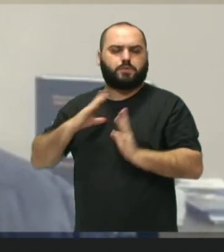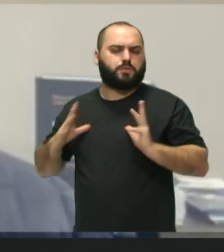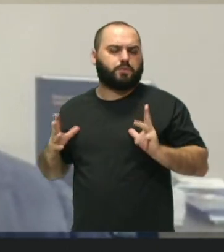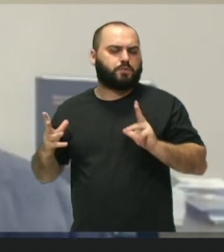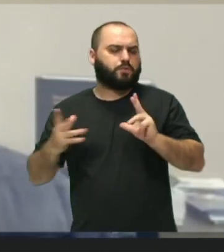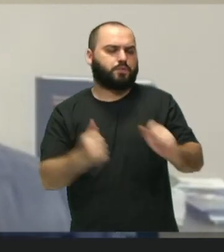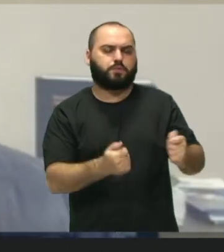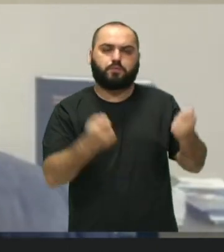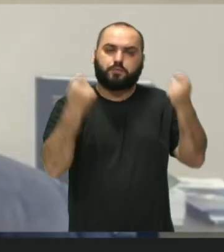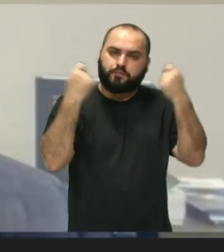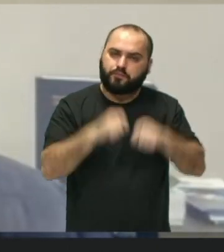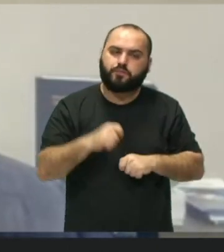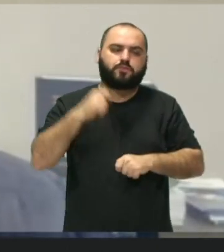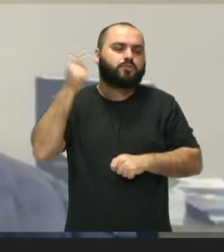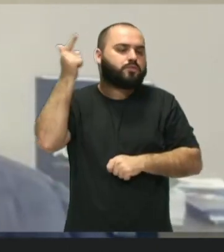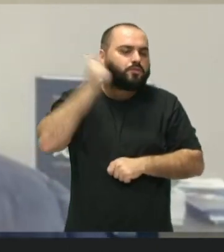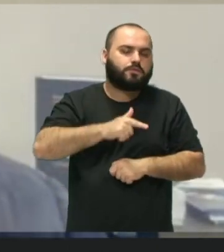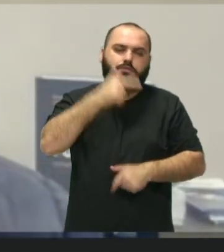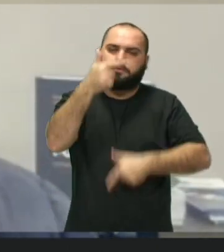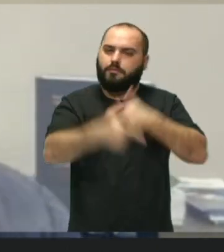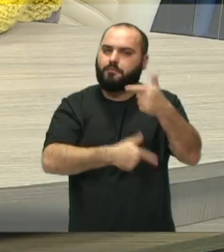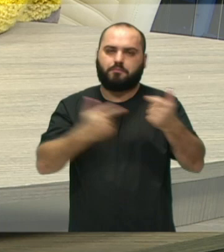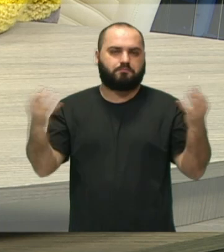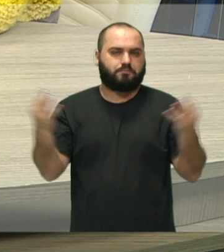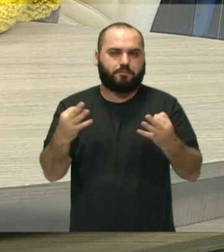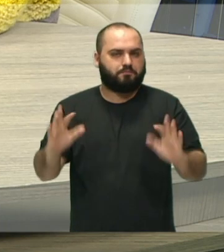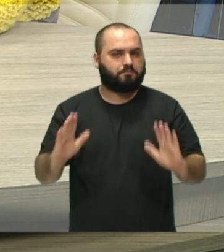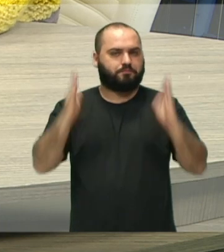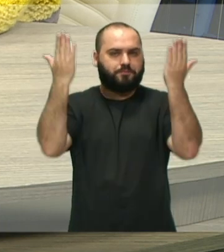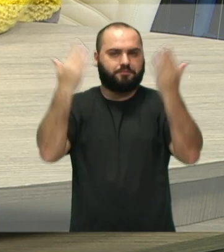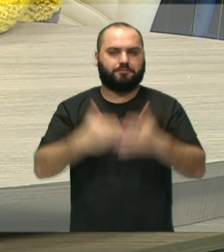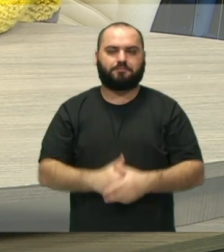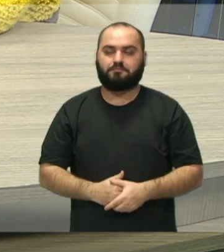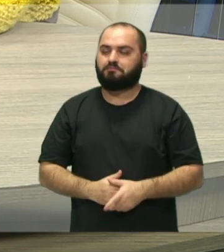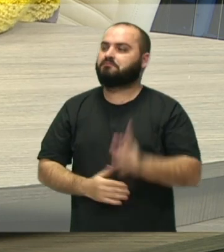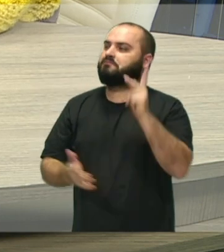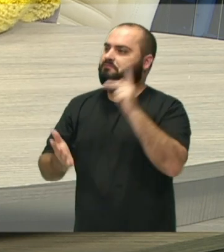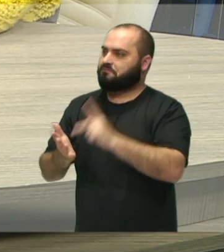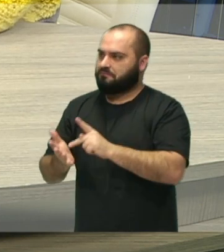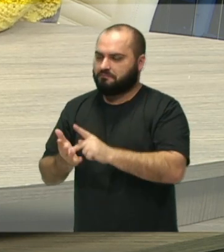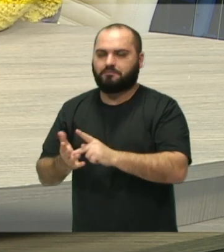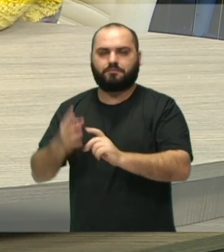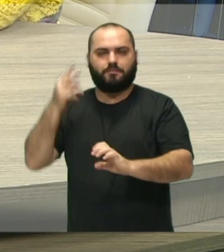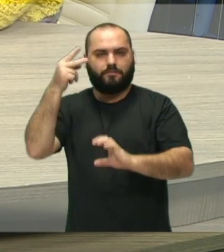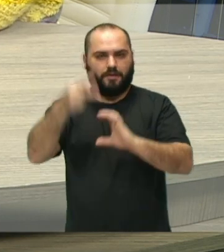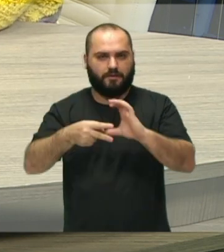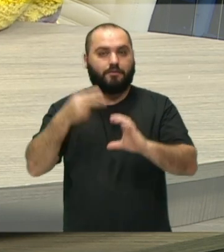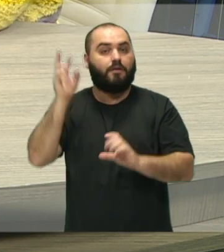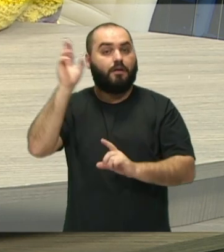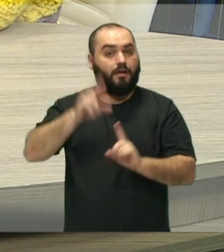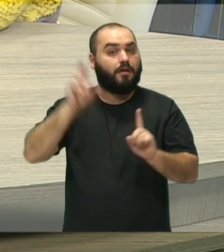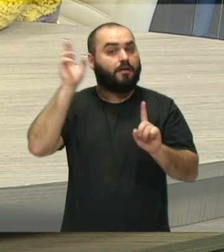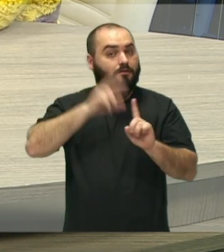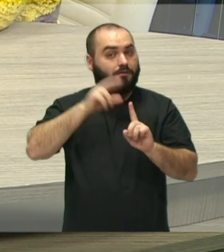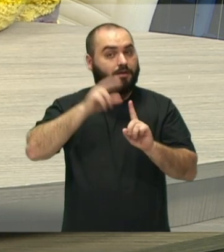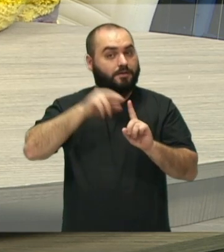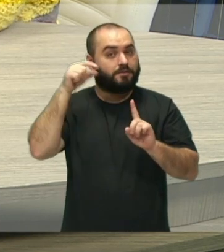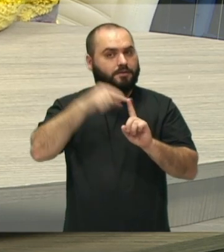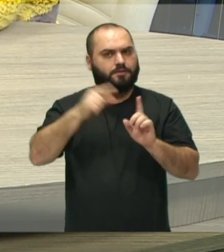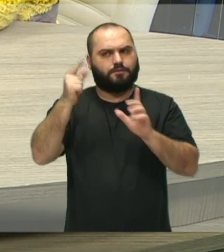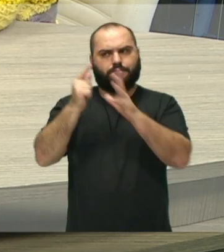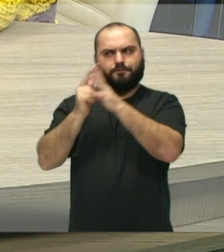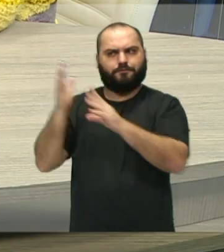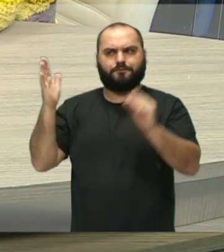para fazer excelentes eventos e muito proveitosos. Com certeza. E a Câmara de Vereadores ela é referência nisso e para muito